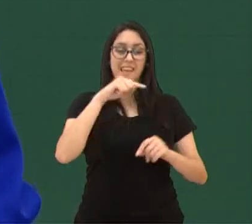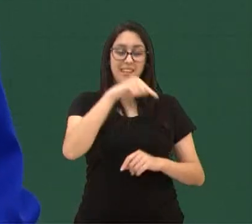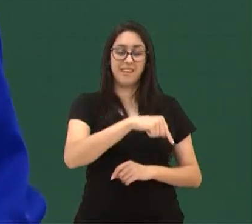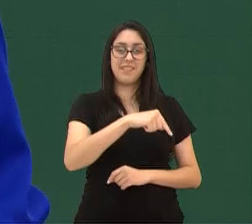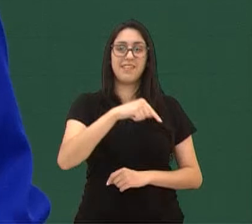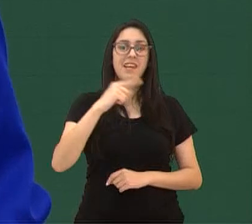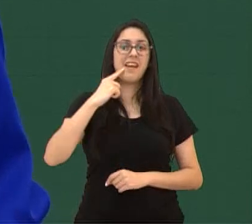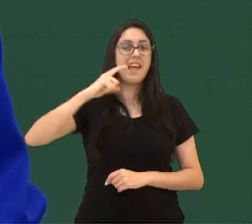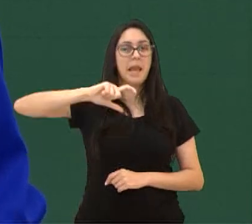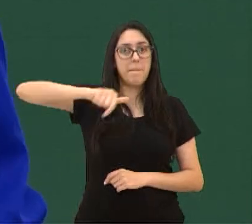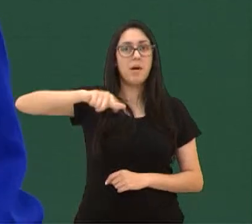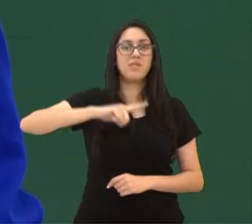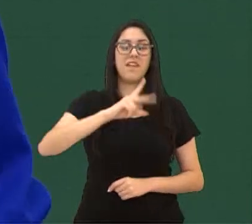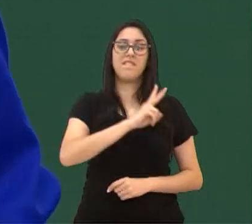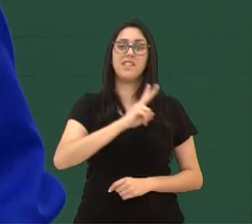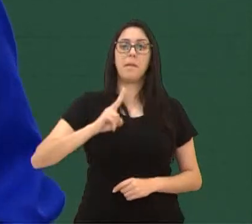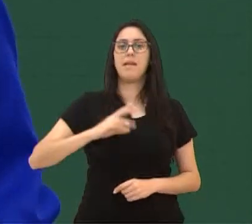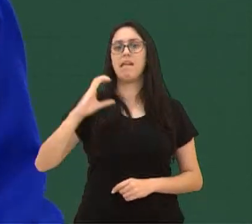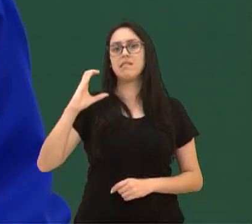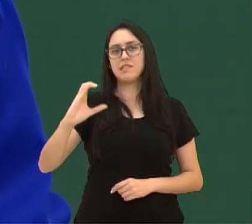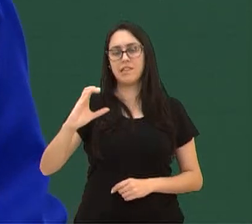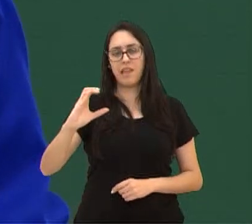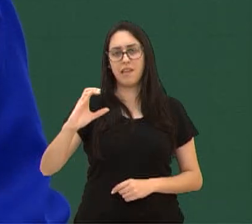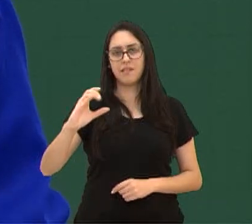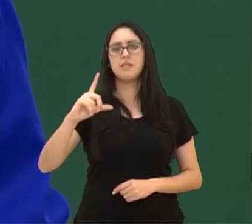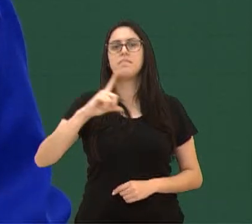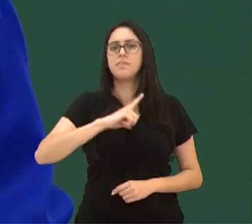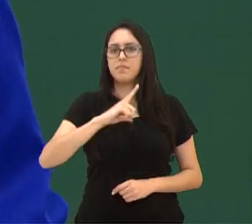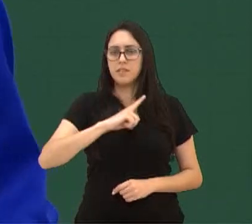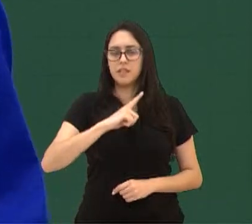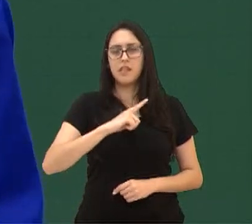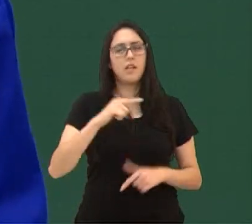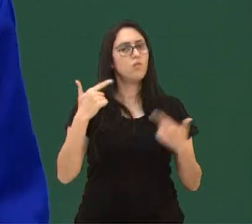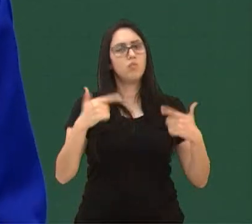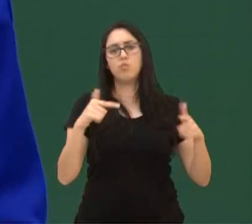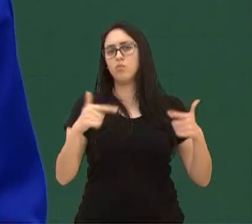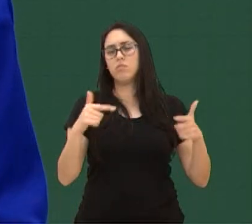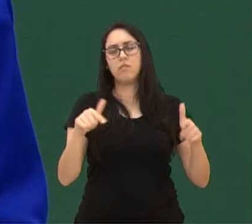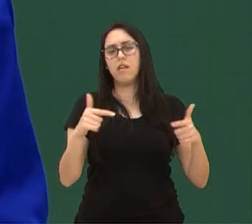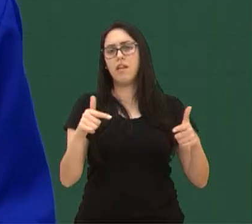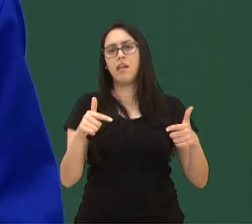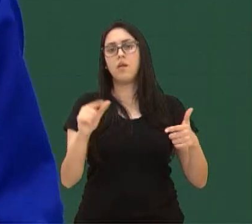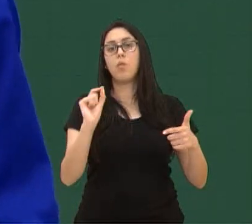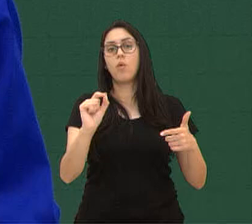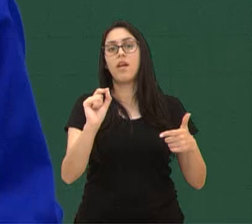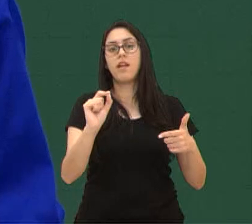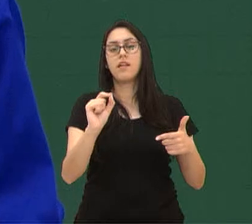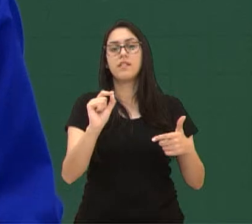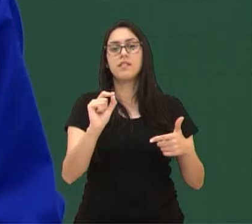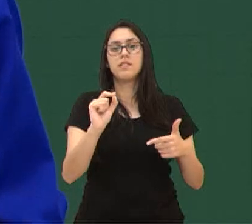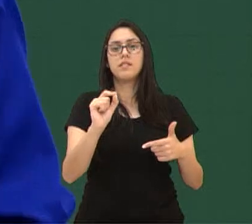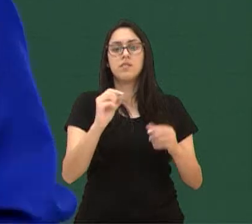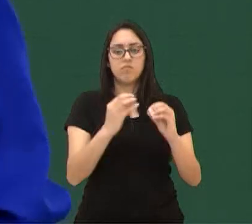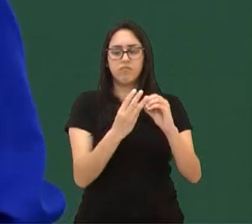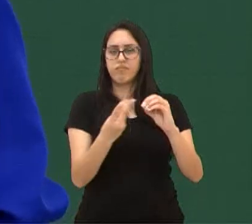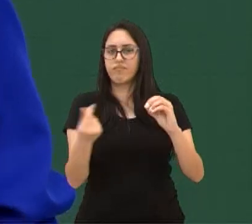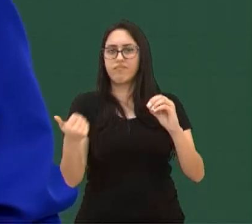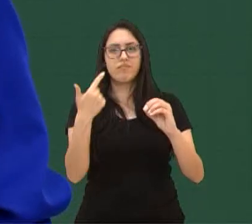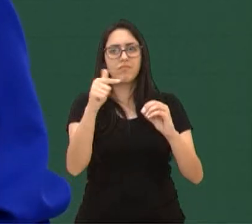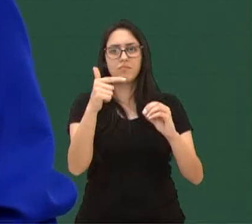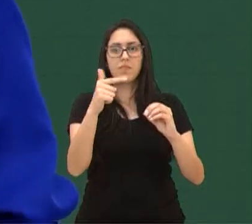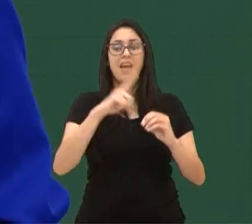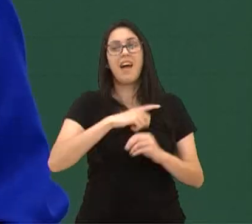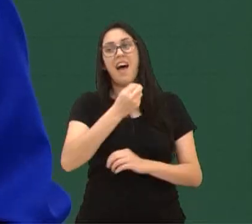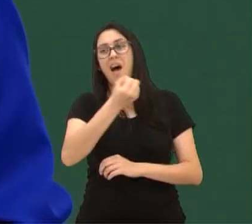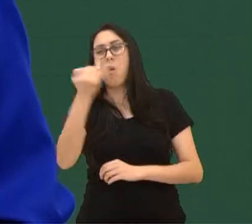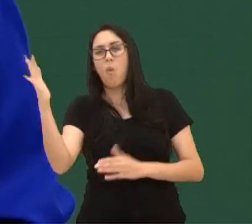C dentro do limão e aí ele serve como antioxidante para não oxidar as outras frutas que têm pouca vitamina C. Já em contato com o